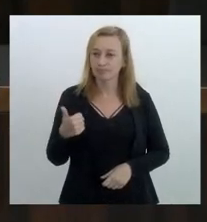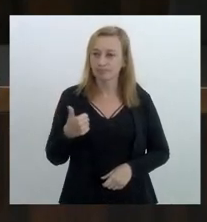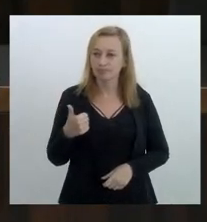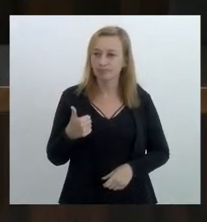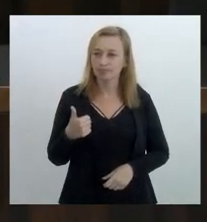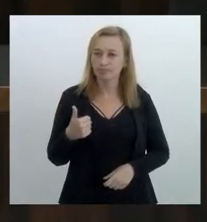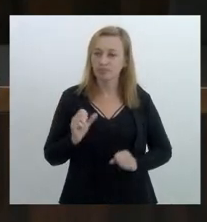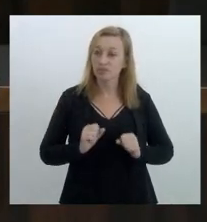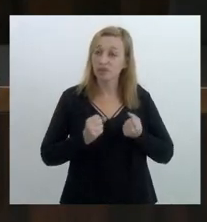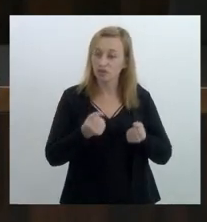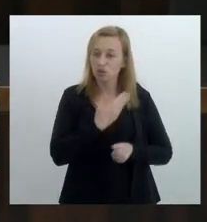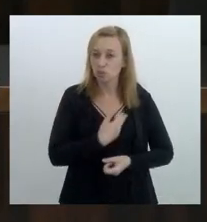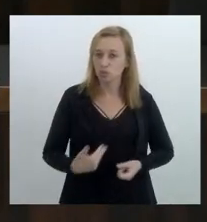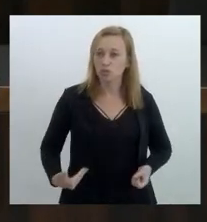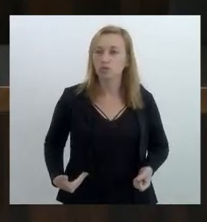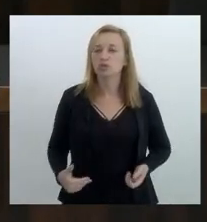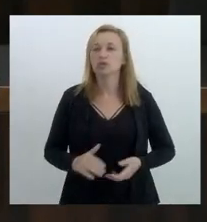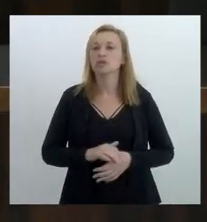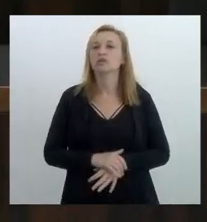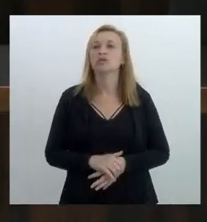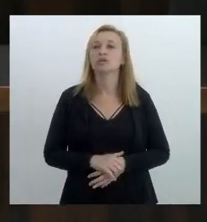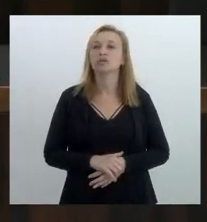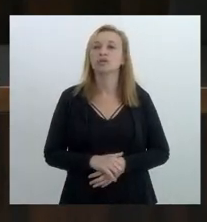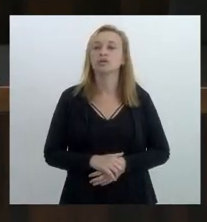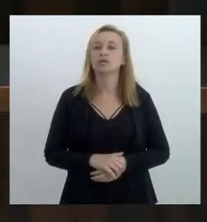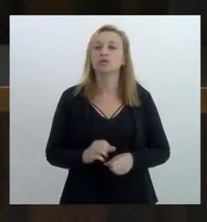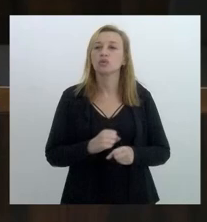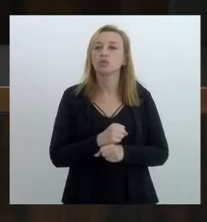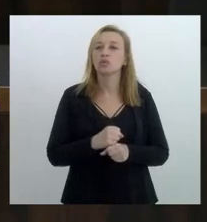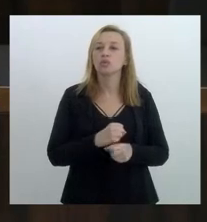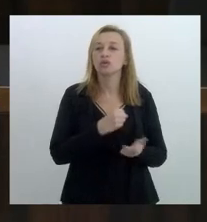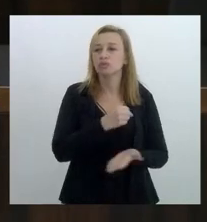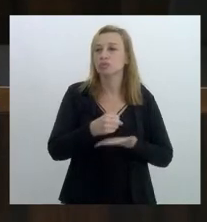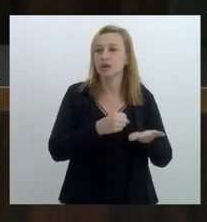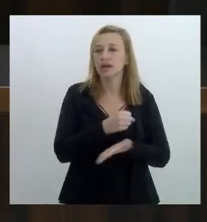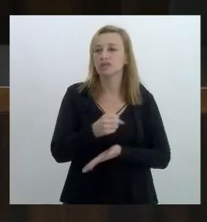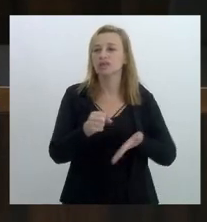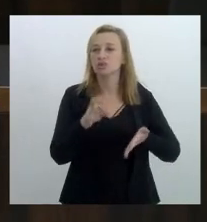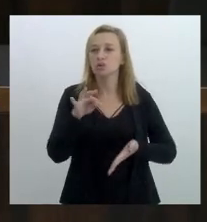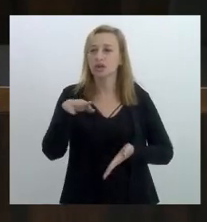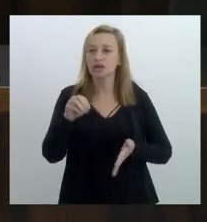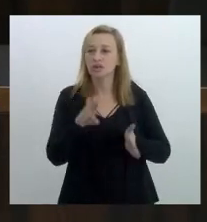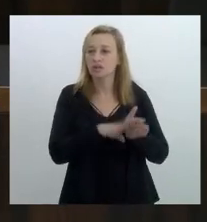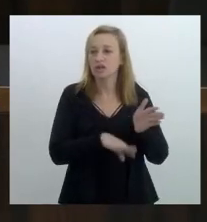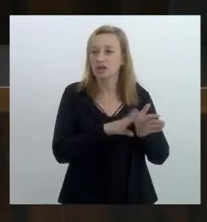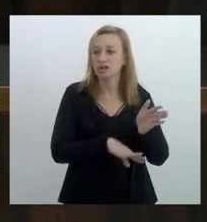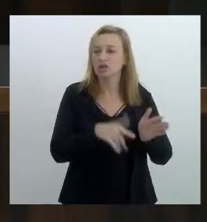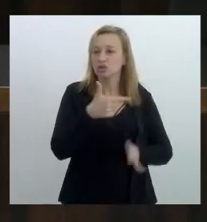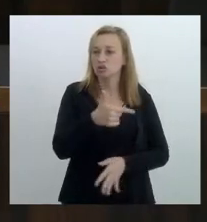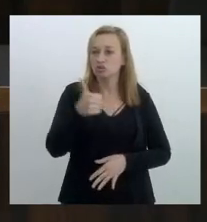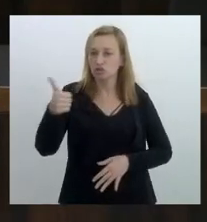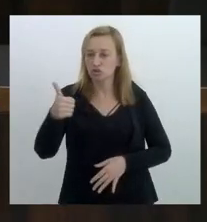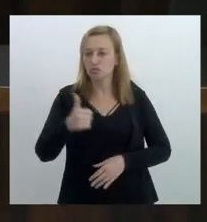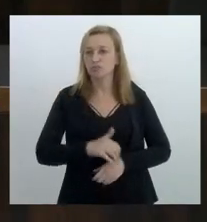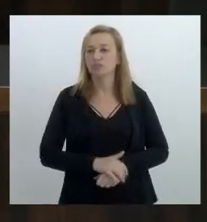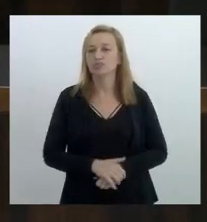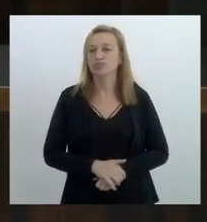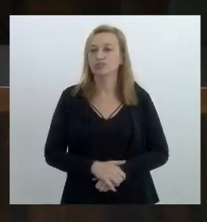nosso defensor sobre o ano base do teto de gasto ser 2021,